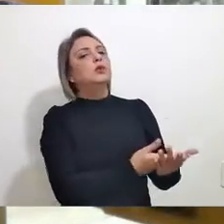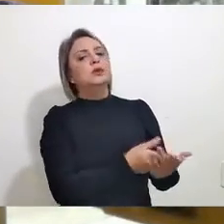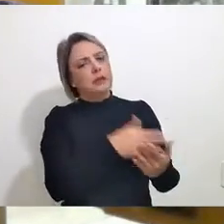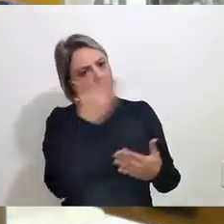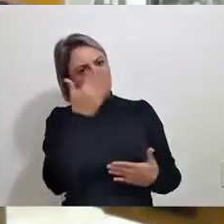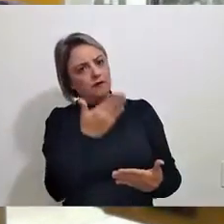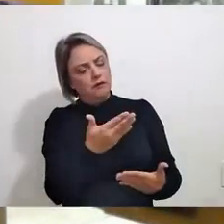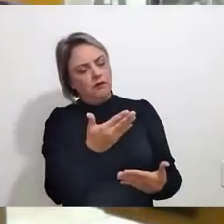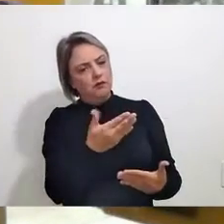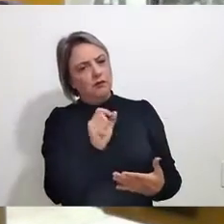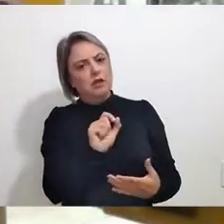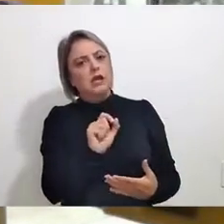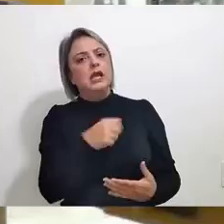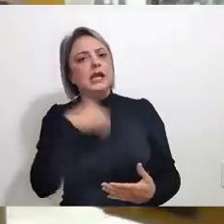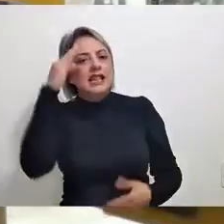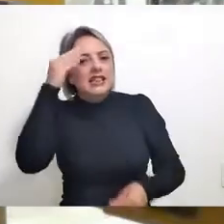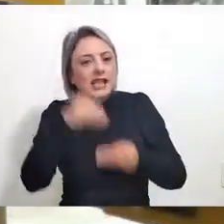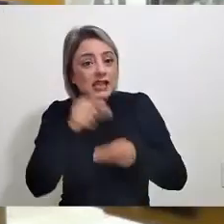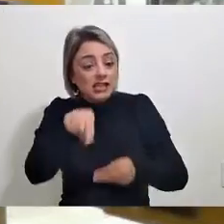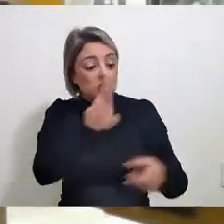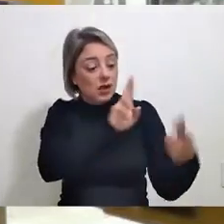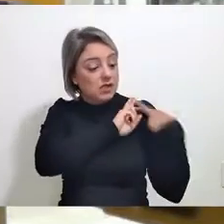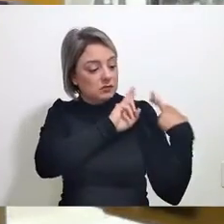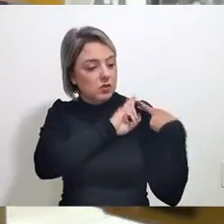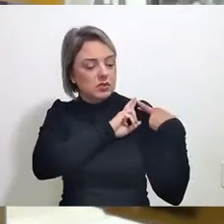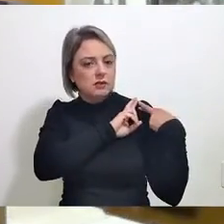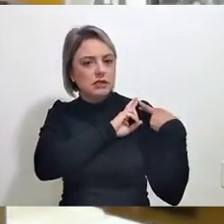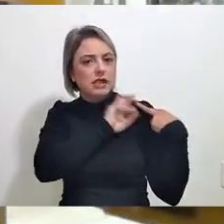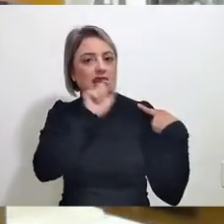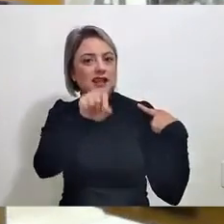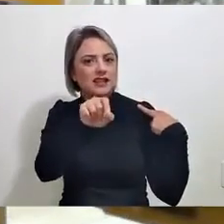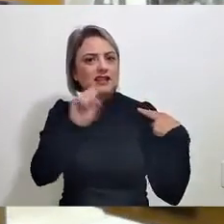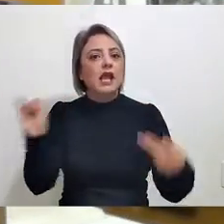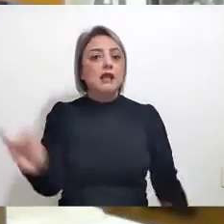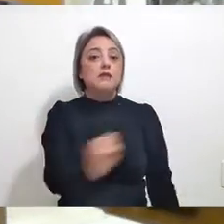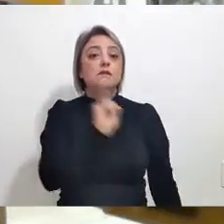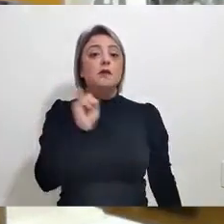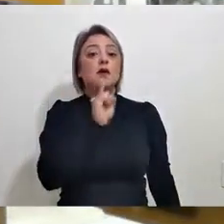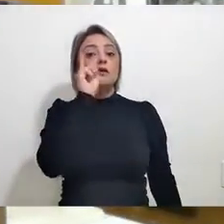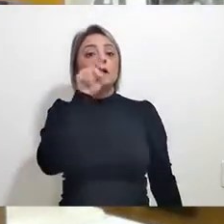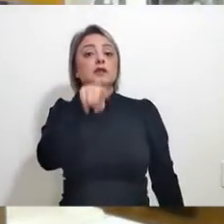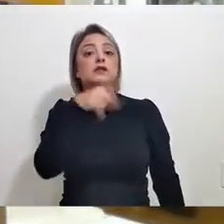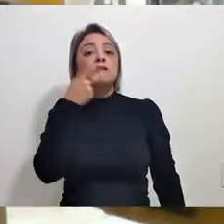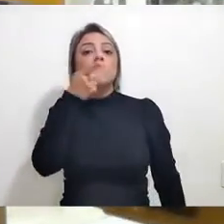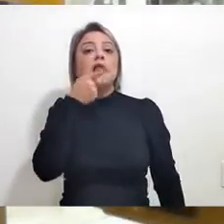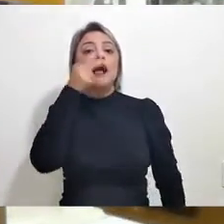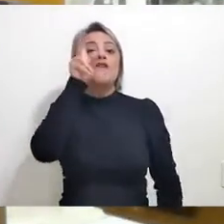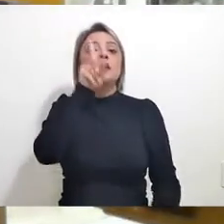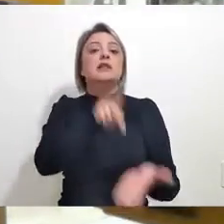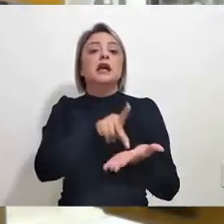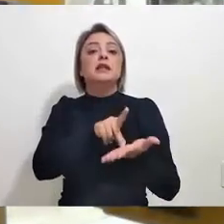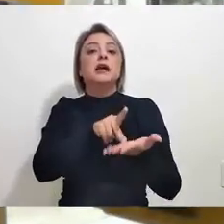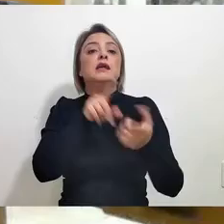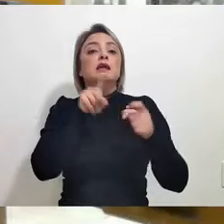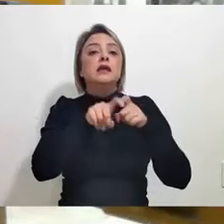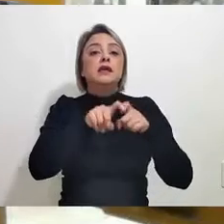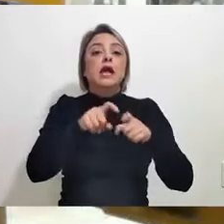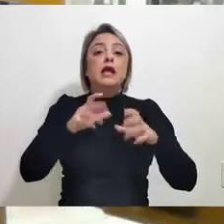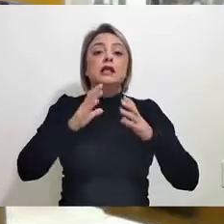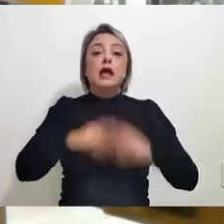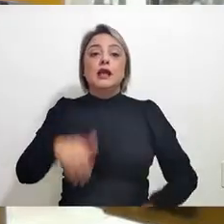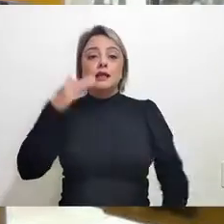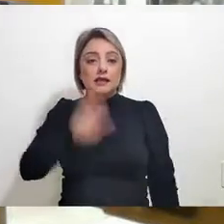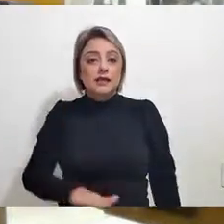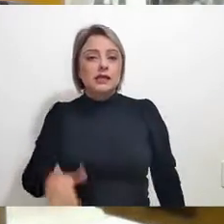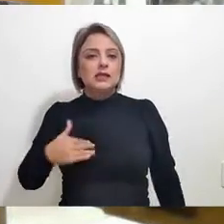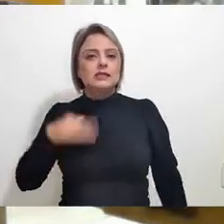A filha dele, de 5 anos de idade, viu uma peça teatral com um policial militar junto com o centro tutelar, que o policial vestiu uma camiseta parecida com essa